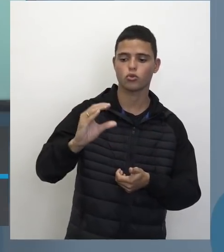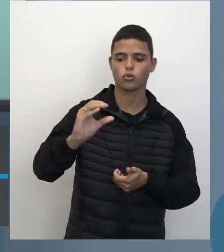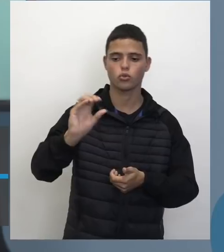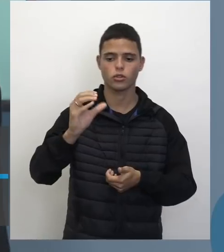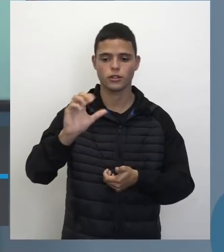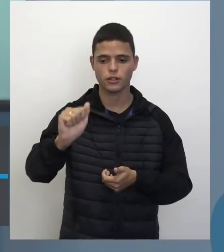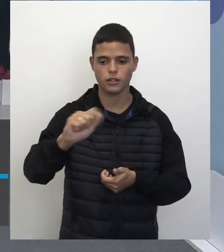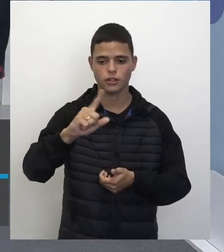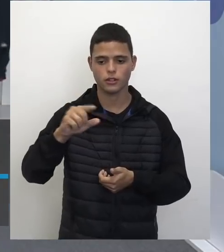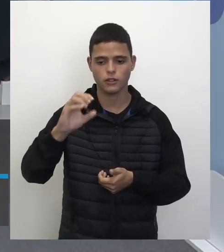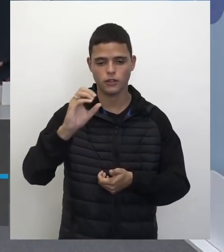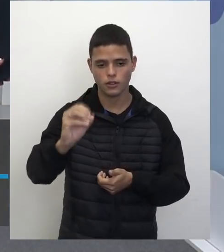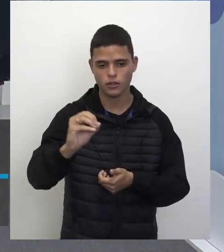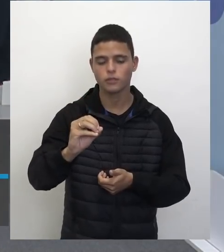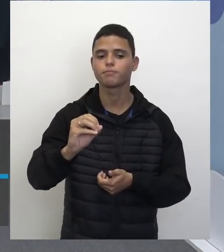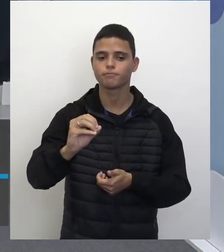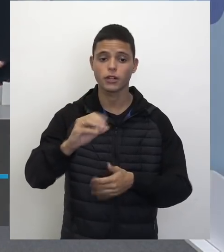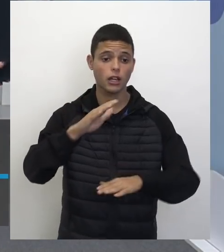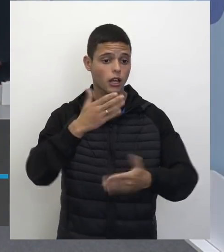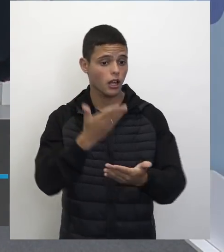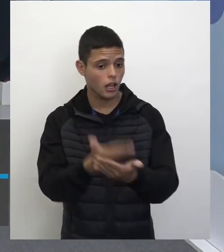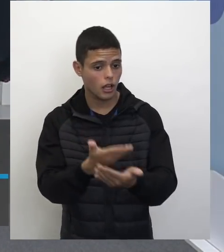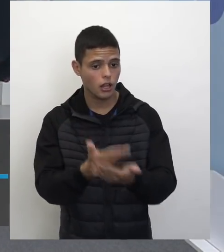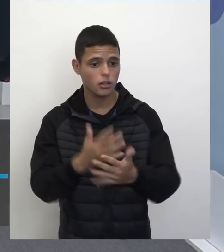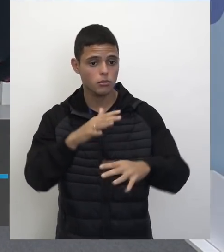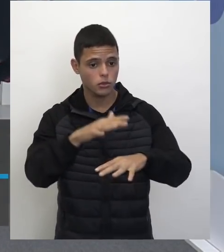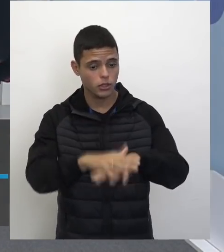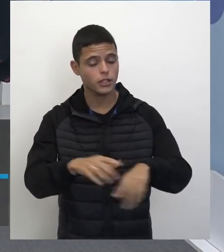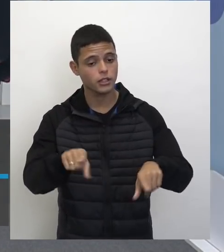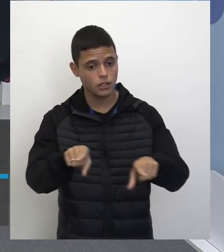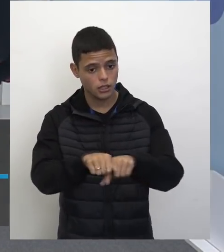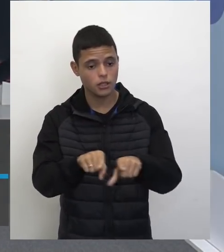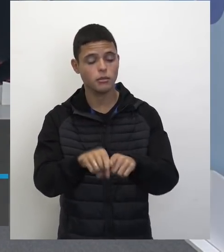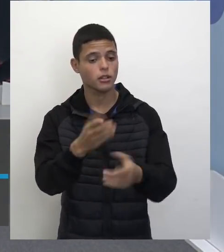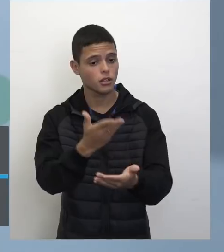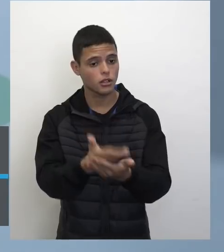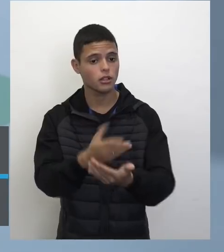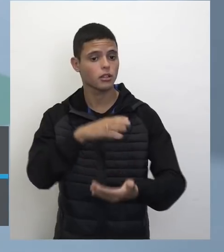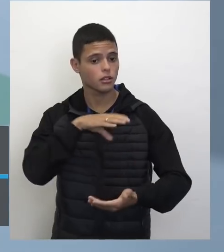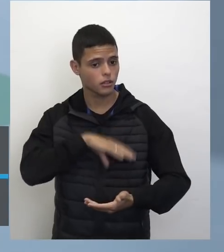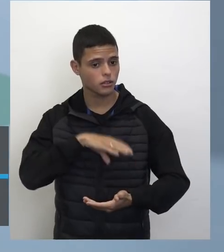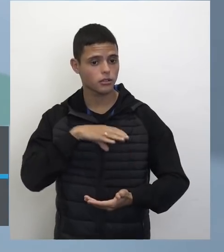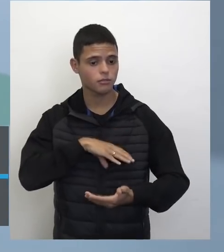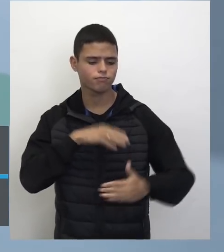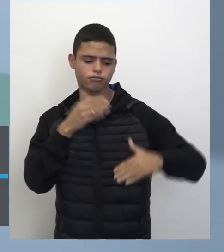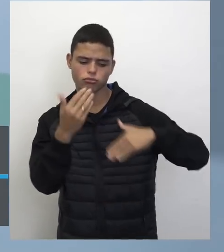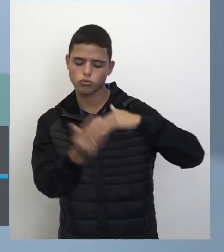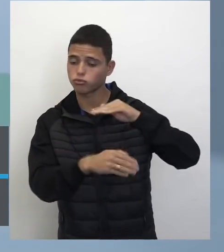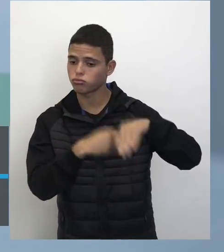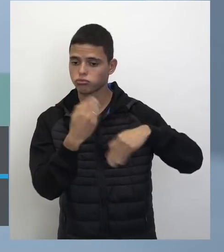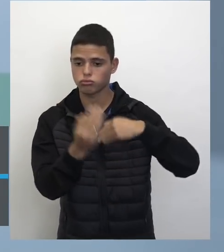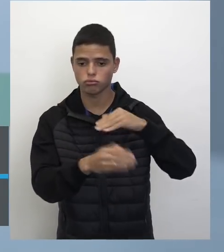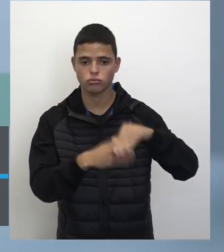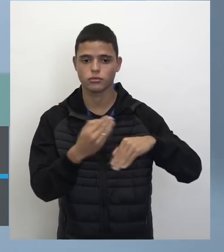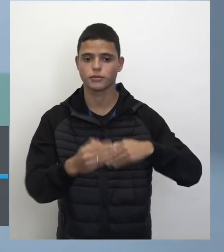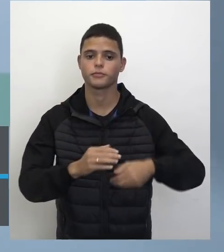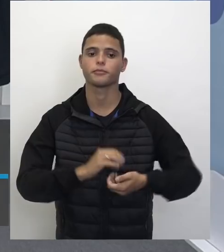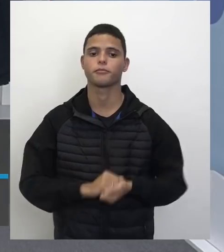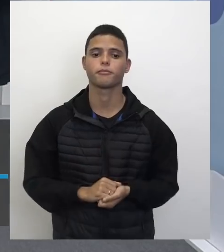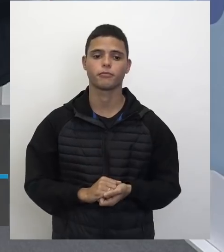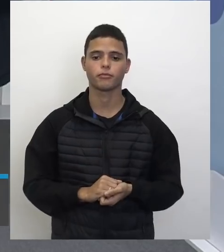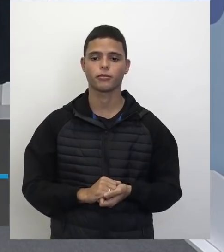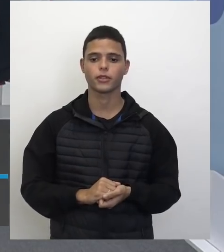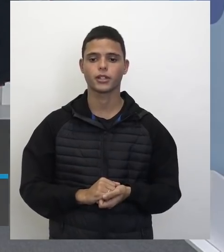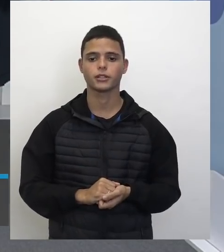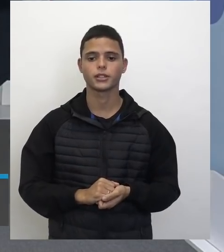da aula. Aula de português, aula de matemática. Eu falei que tinha essa interdisciplinariedade aí. A gente